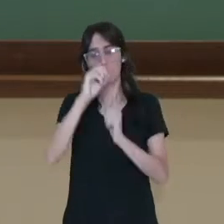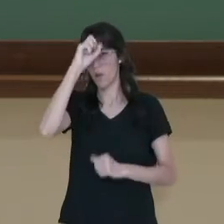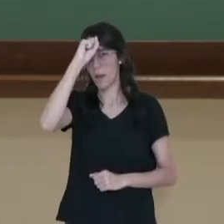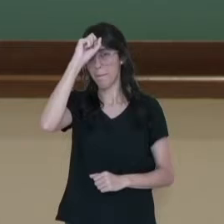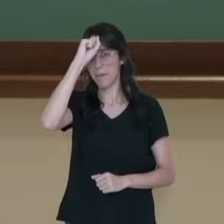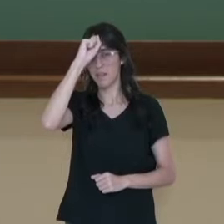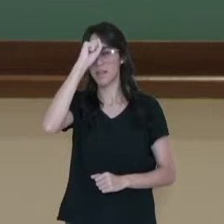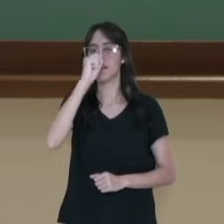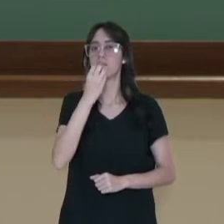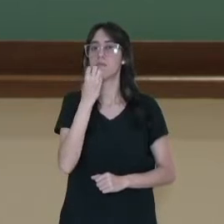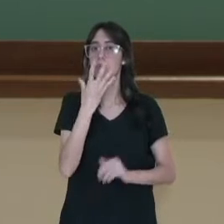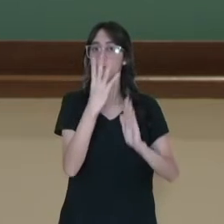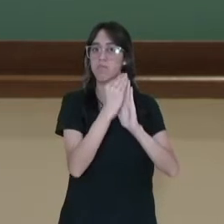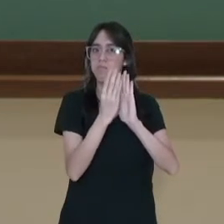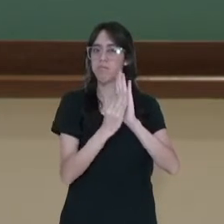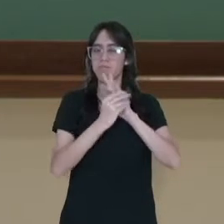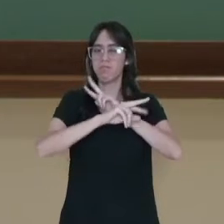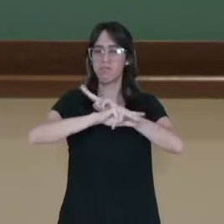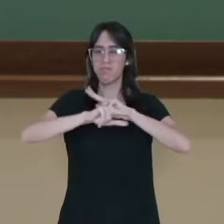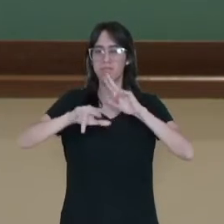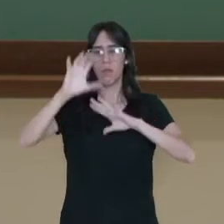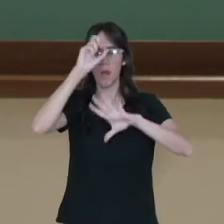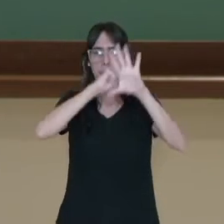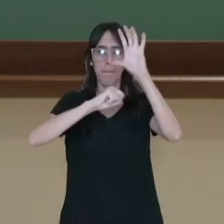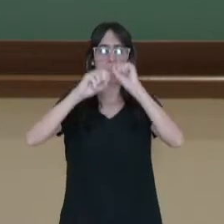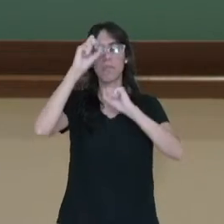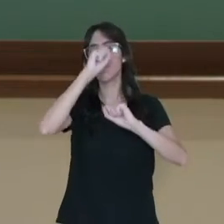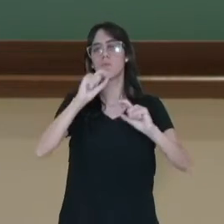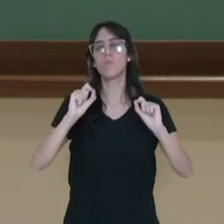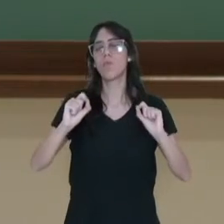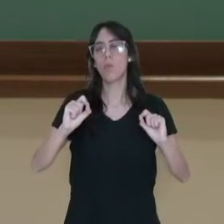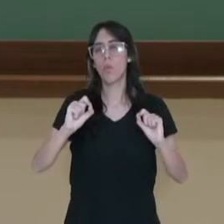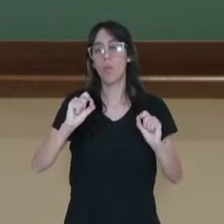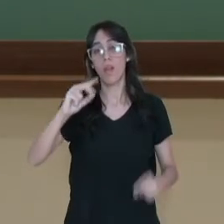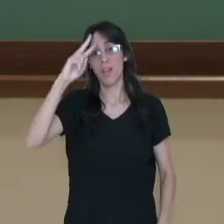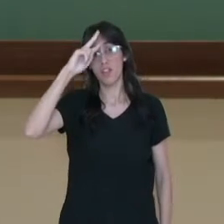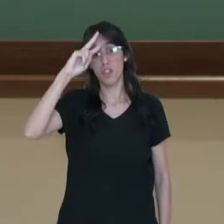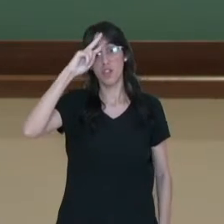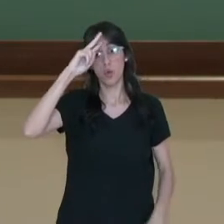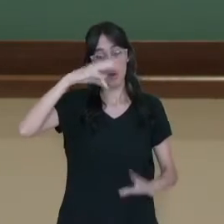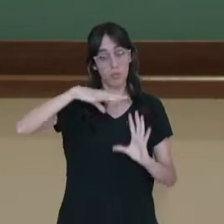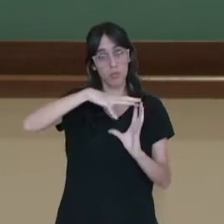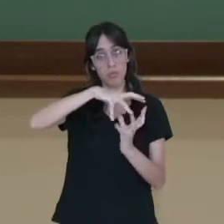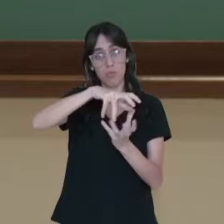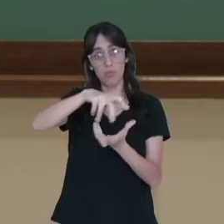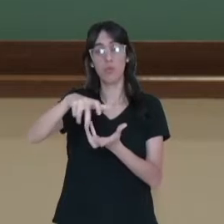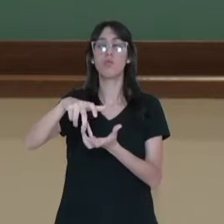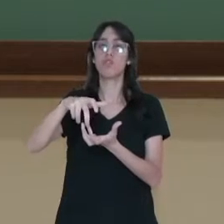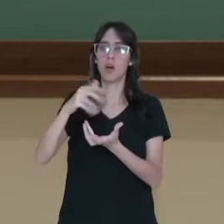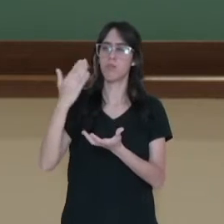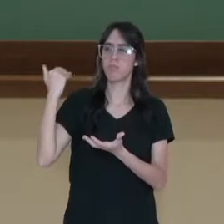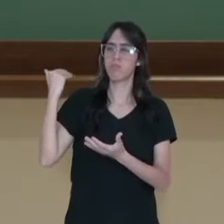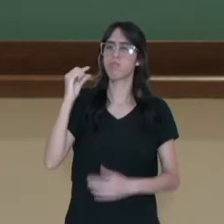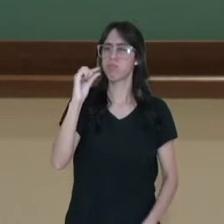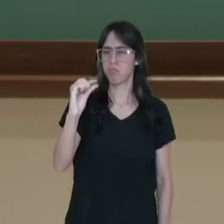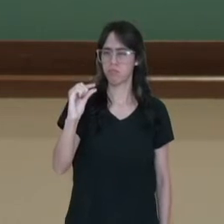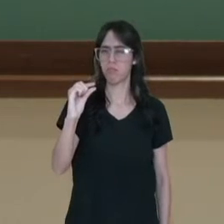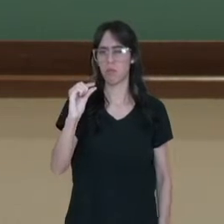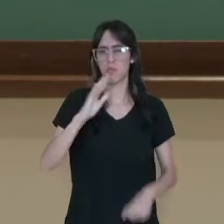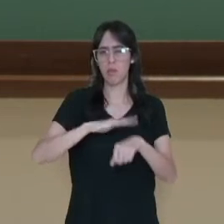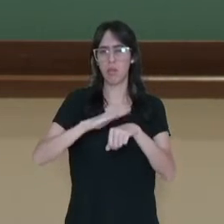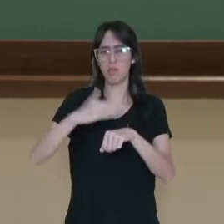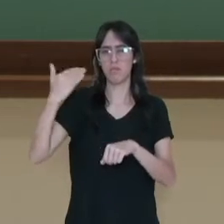aprender muito mesmo sobre História Mundial recente. Sim,